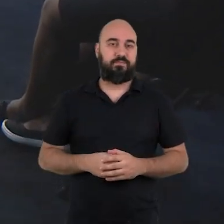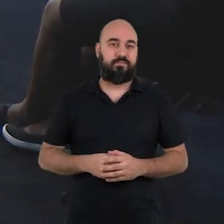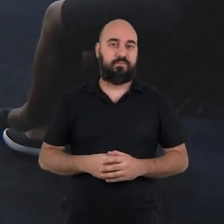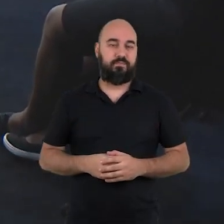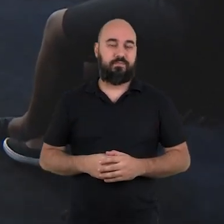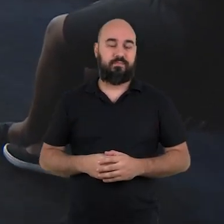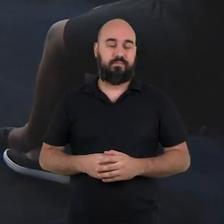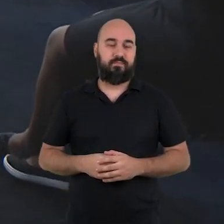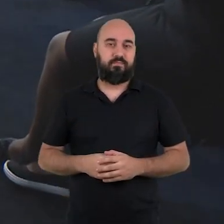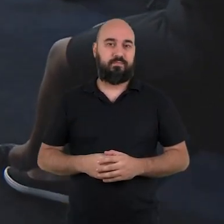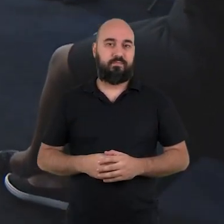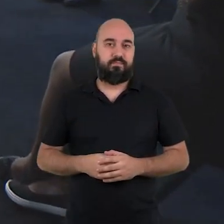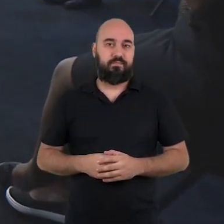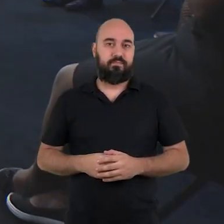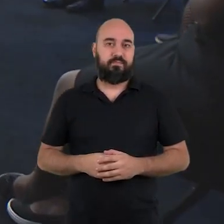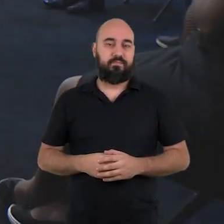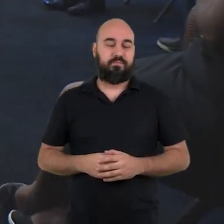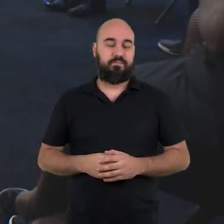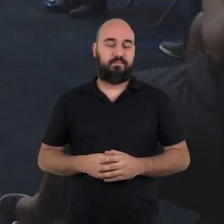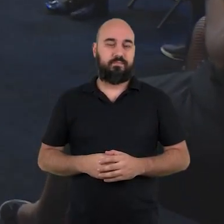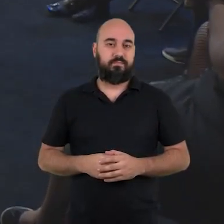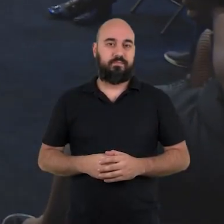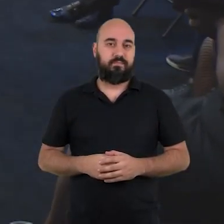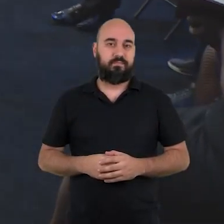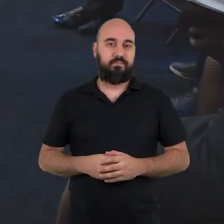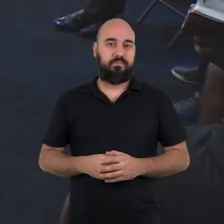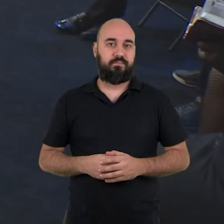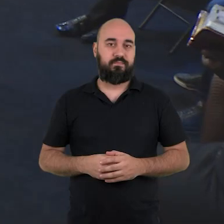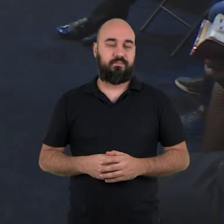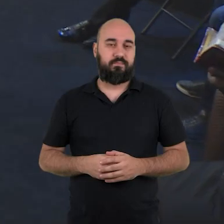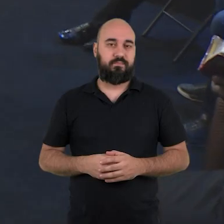e o versículo 31.